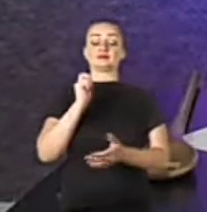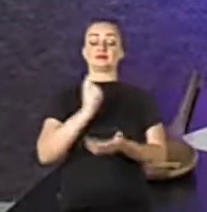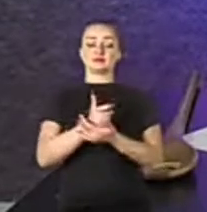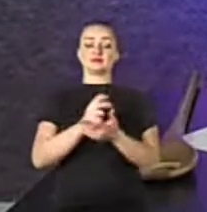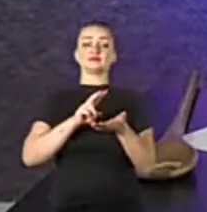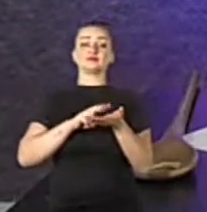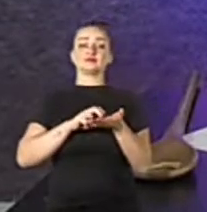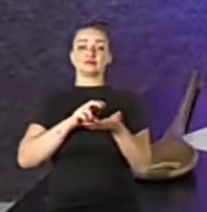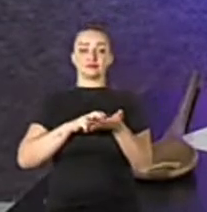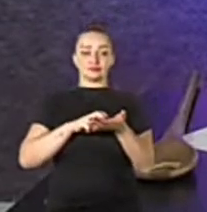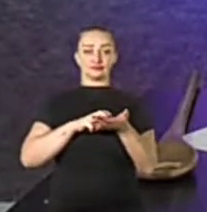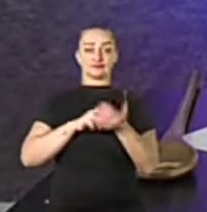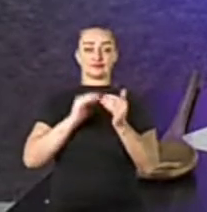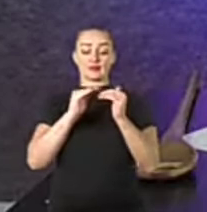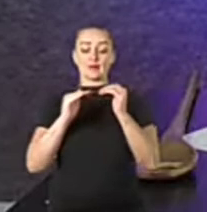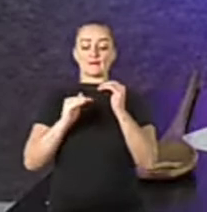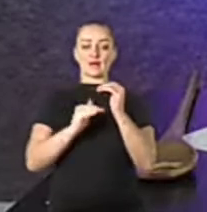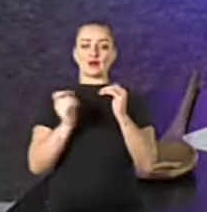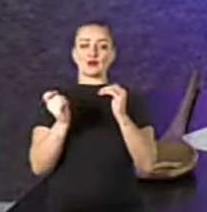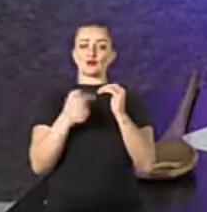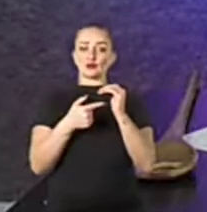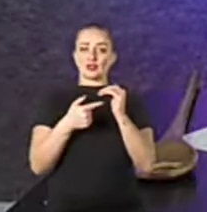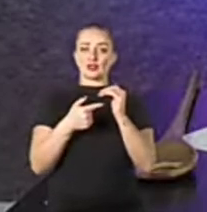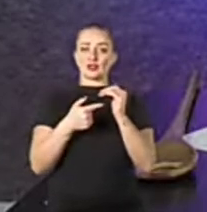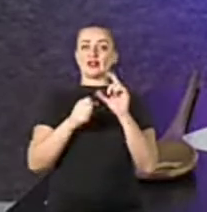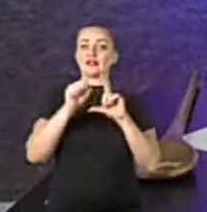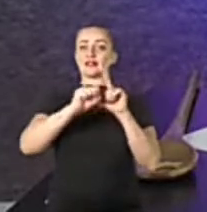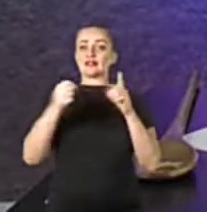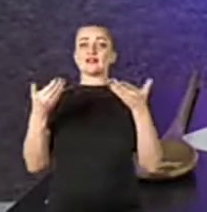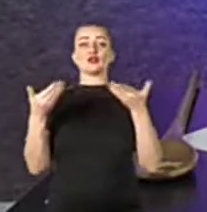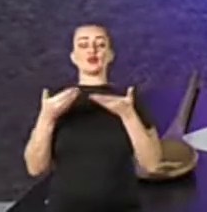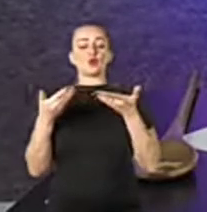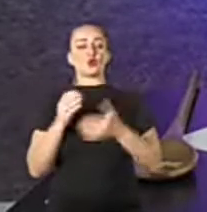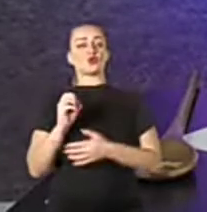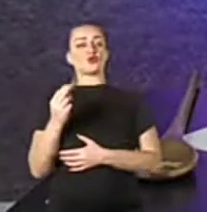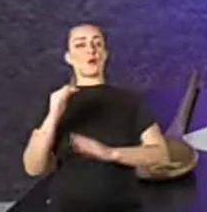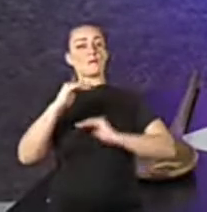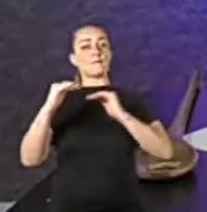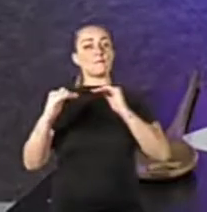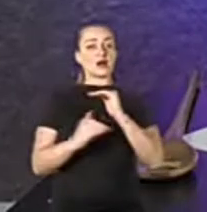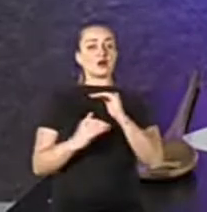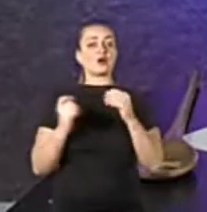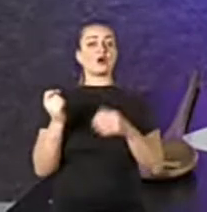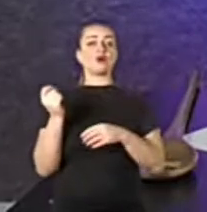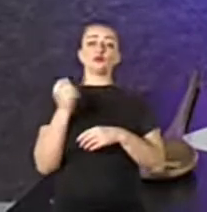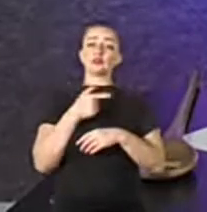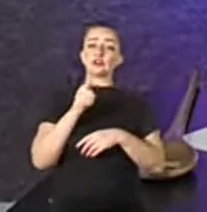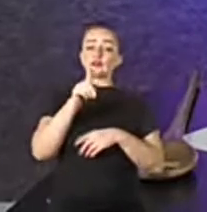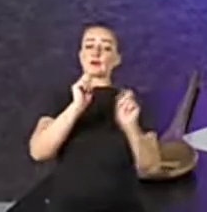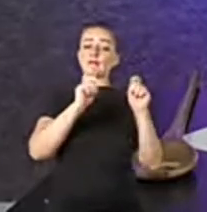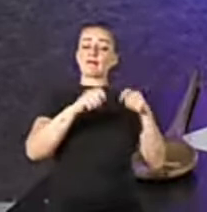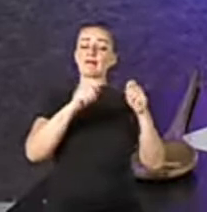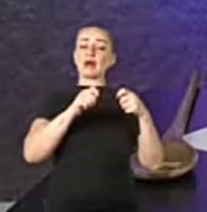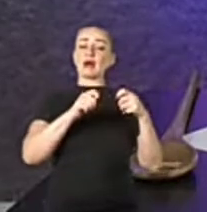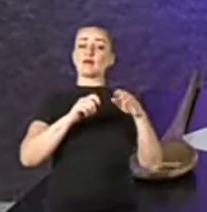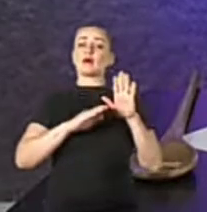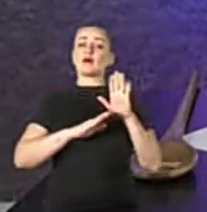taxa de juros menor do que a taxa SELIC atual ou menor do que a tua capacidade de